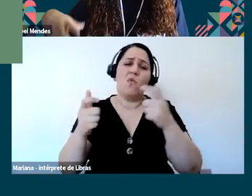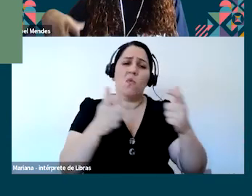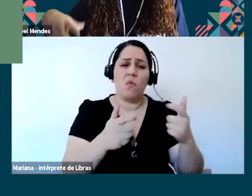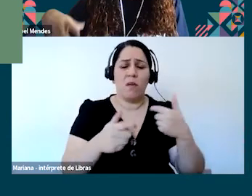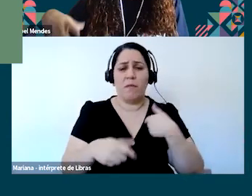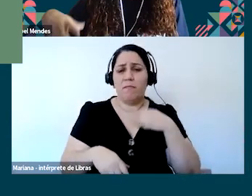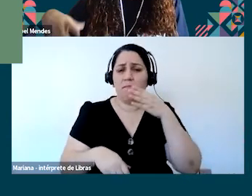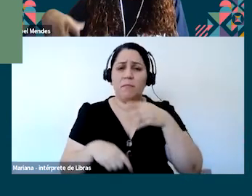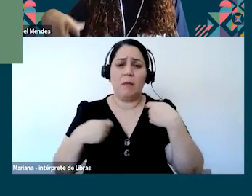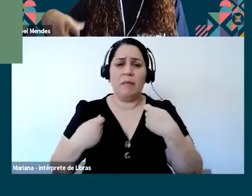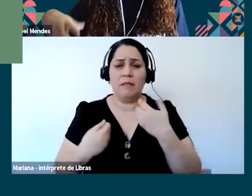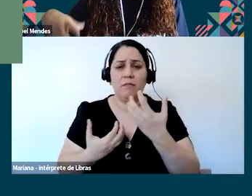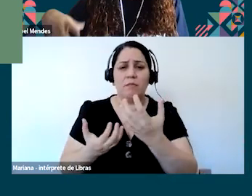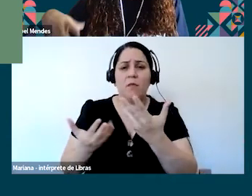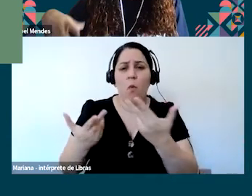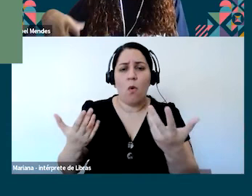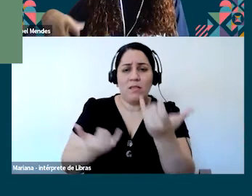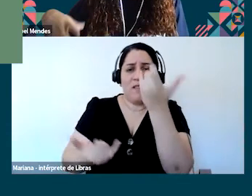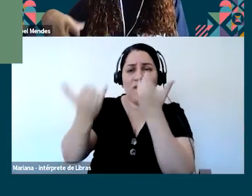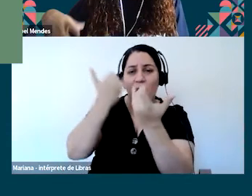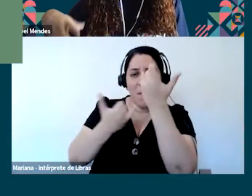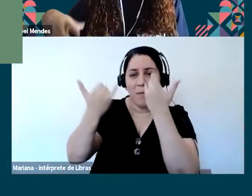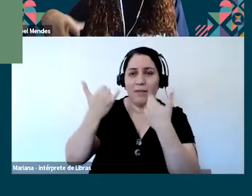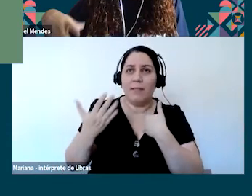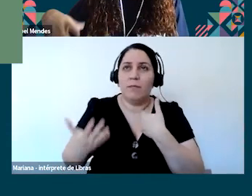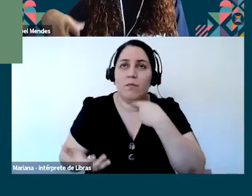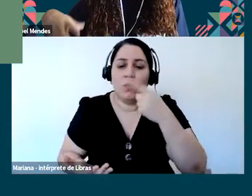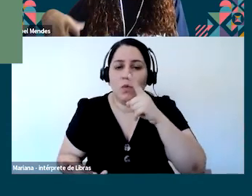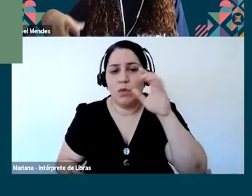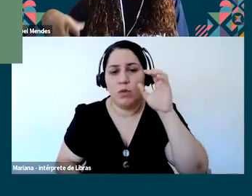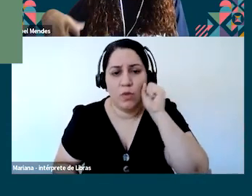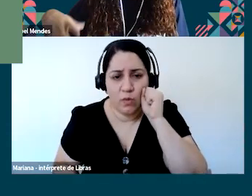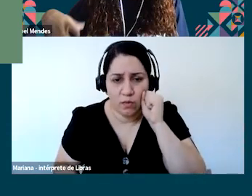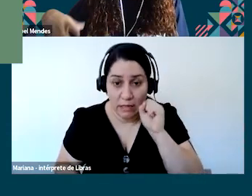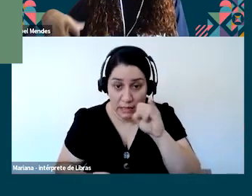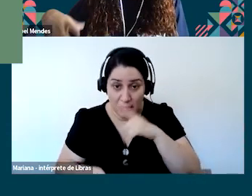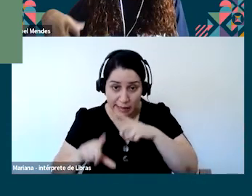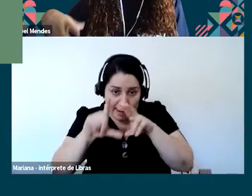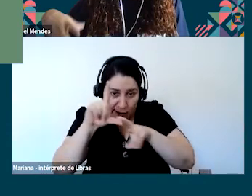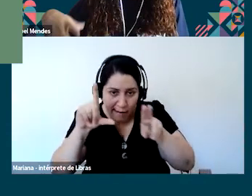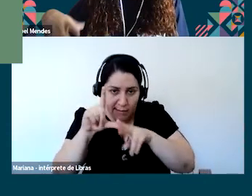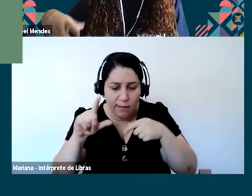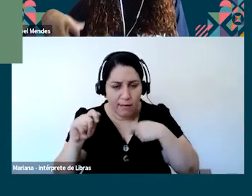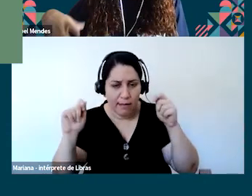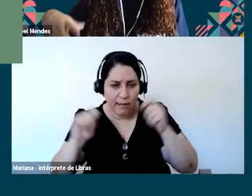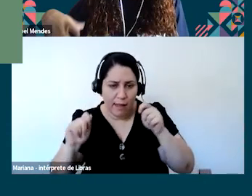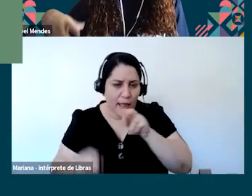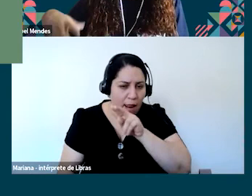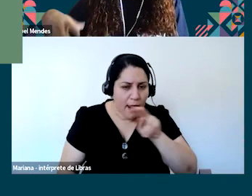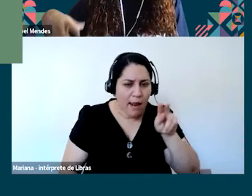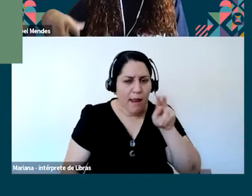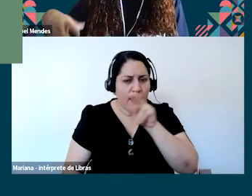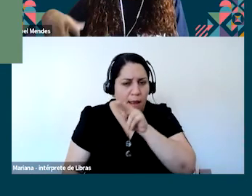algum lugar, eu preciso receber aquela informação, mas eu não posso ouvi-la. Se tem uma legenda ali, eu vou ler